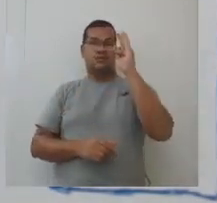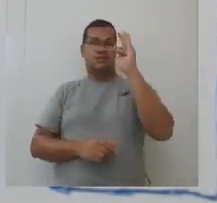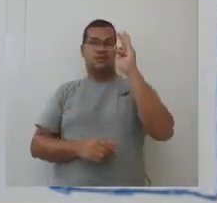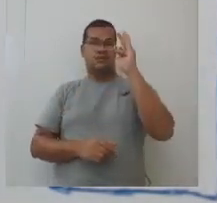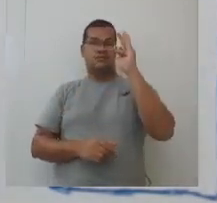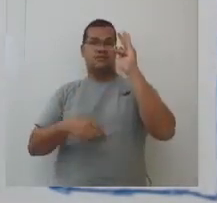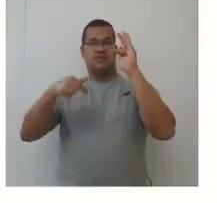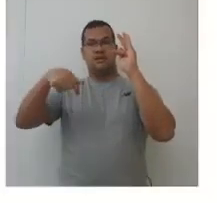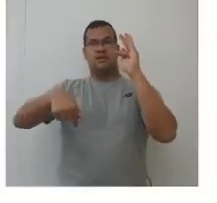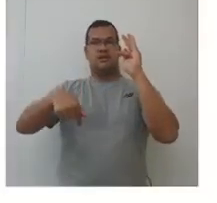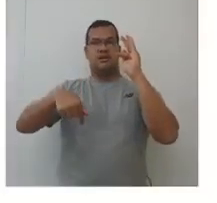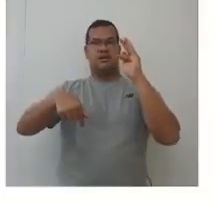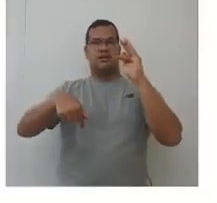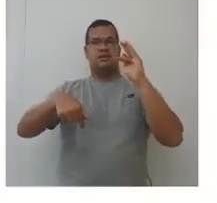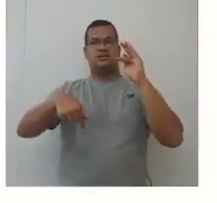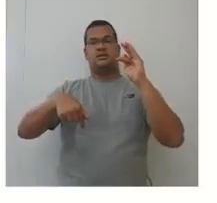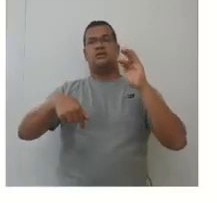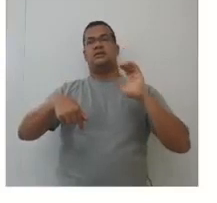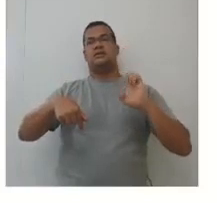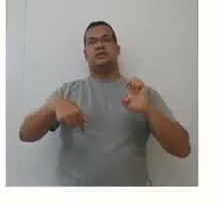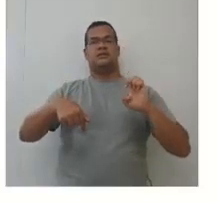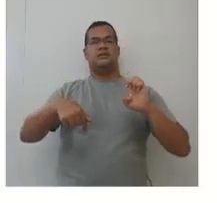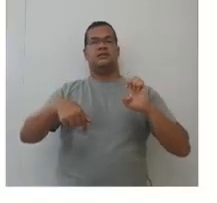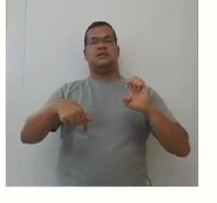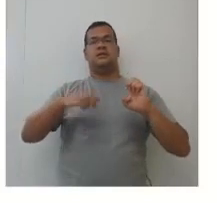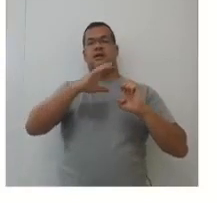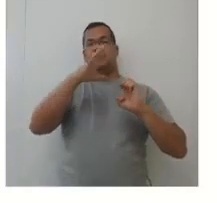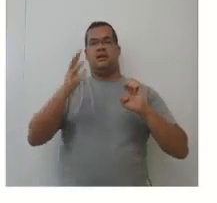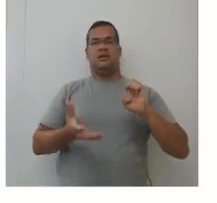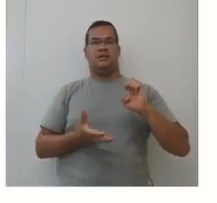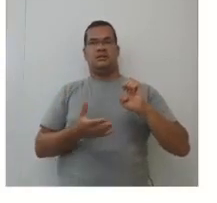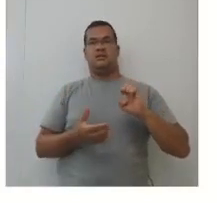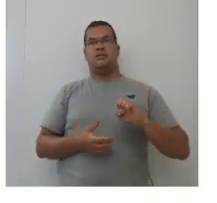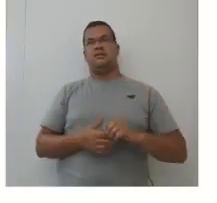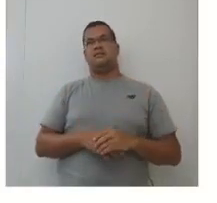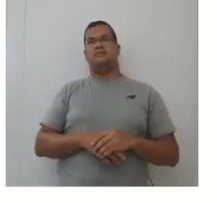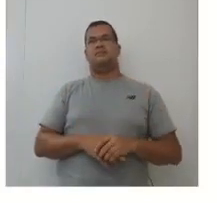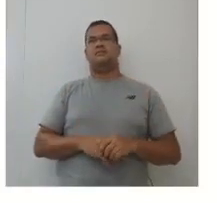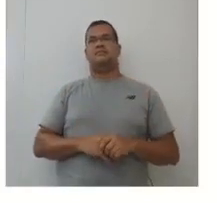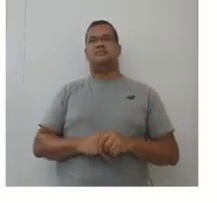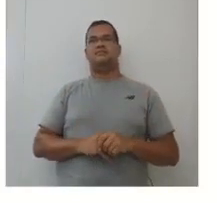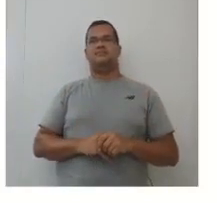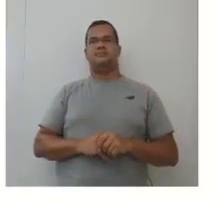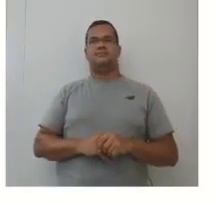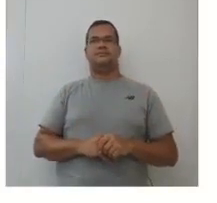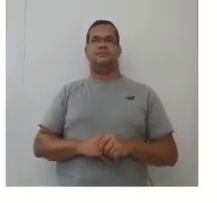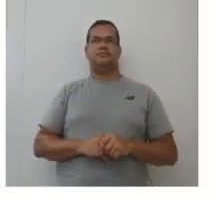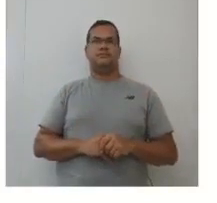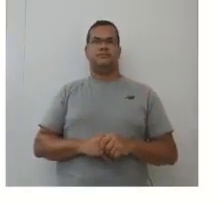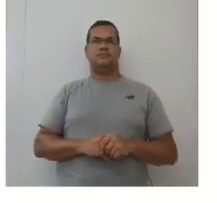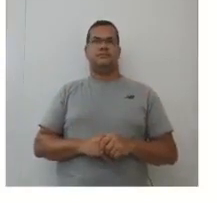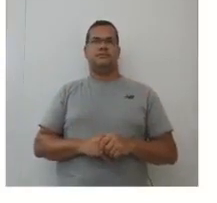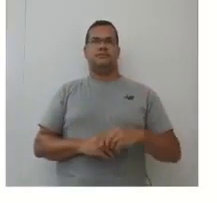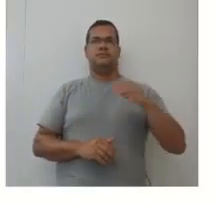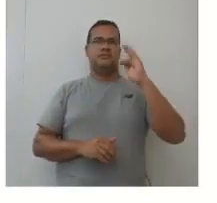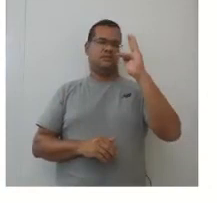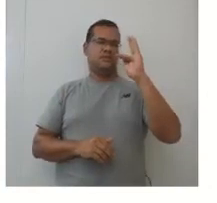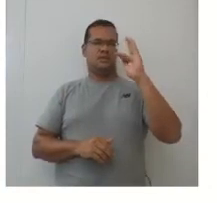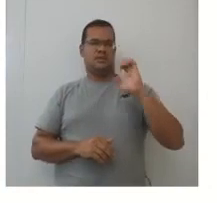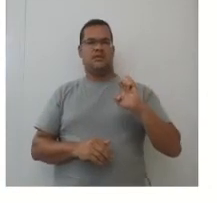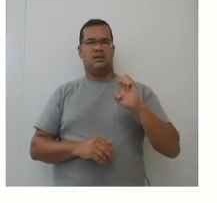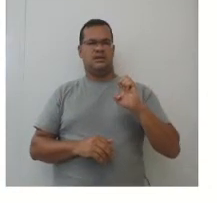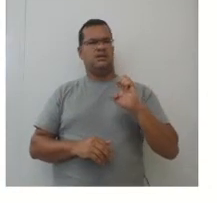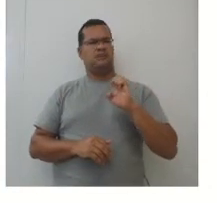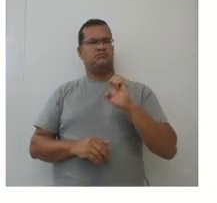carga e campo. O que é F? Força. O que é Q? Carga. E E